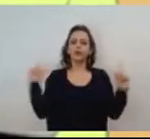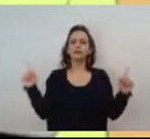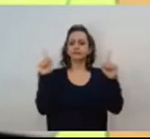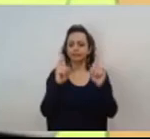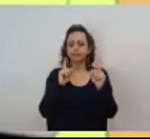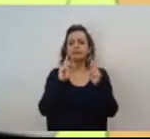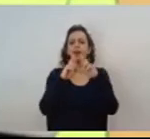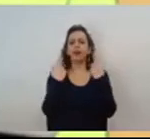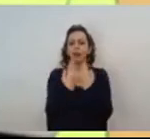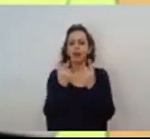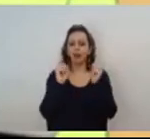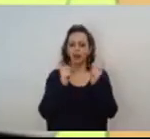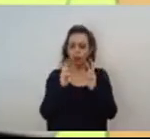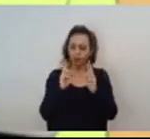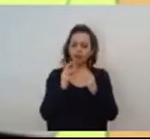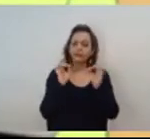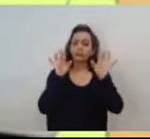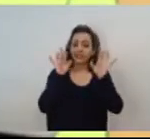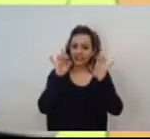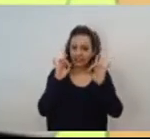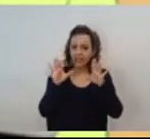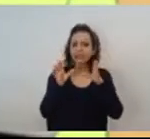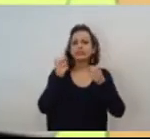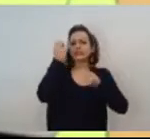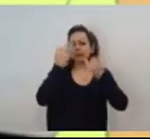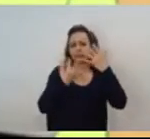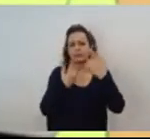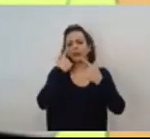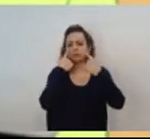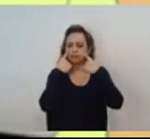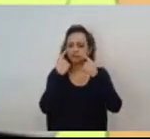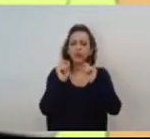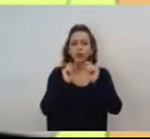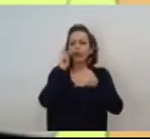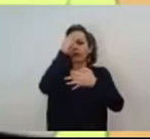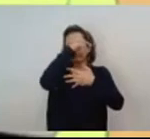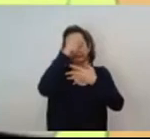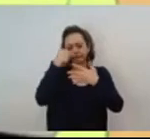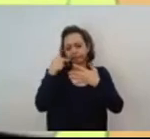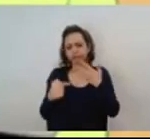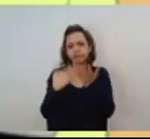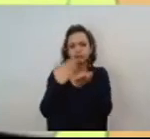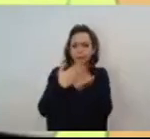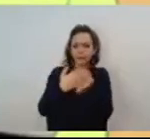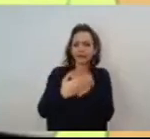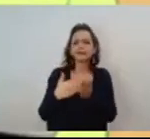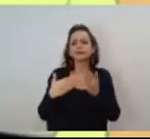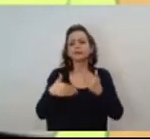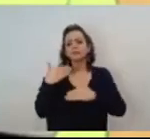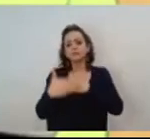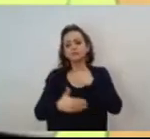a gente já começa a fazer todos os trâmites de cada astro e introduzi e tudo que precisa